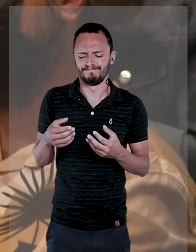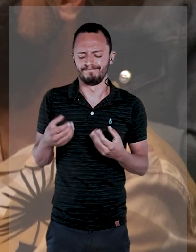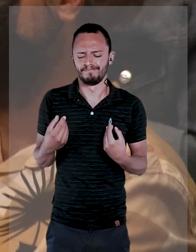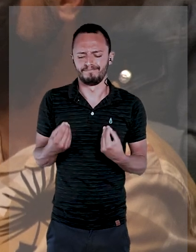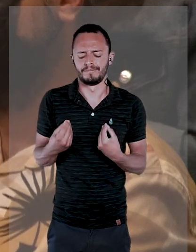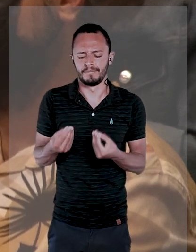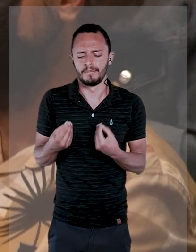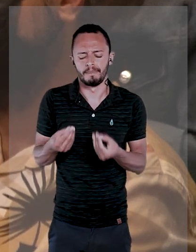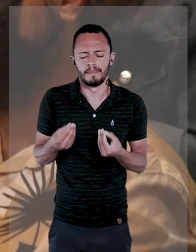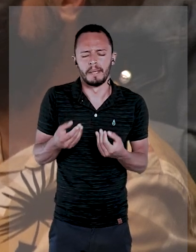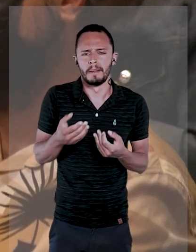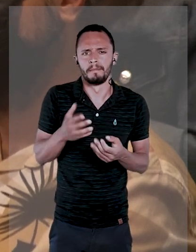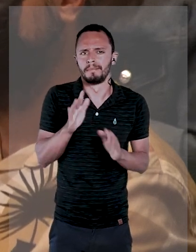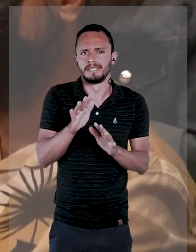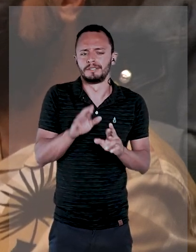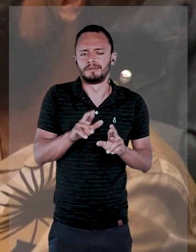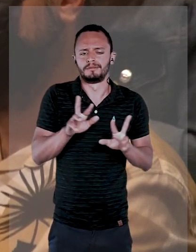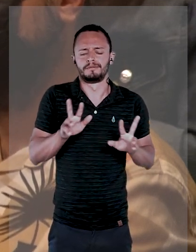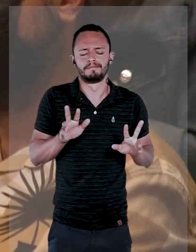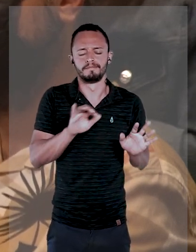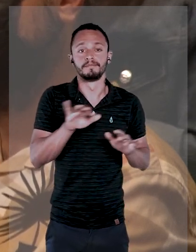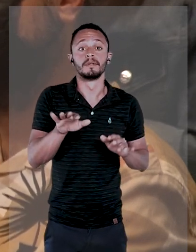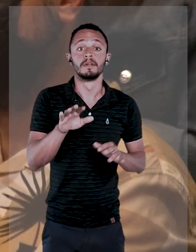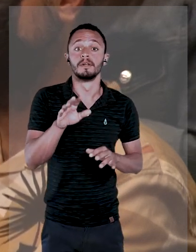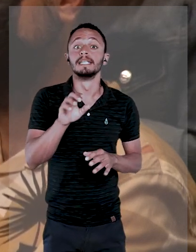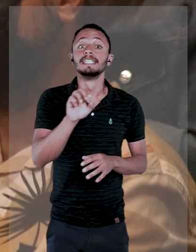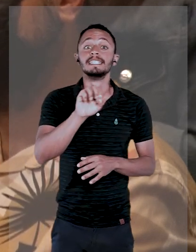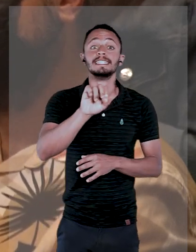em Inhotim, ele dizia: